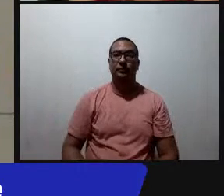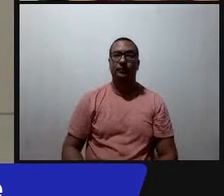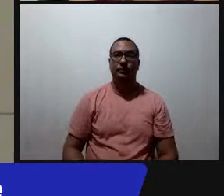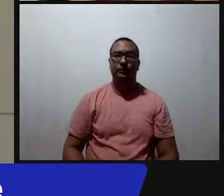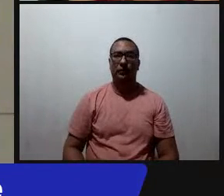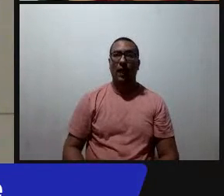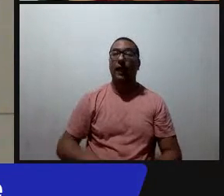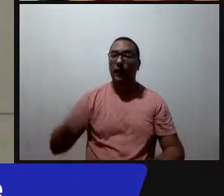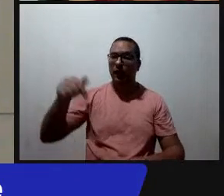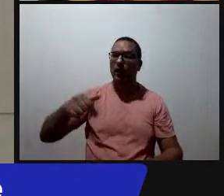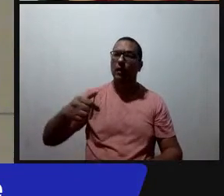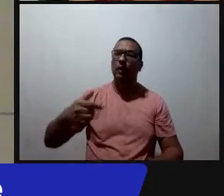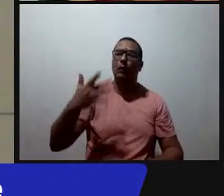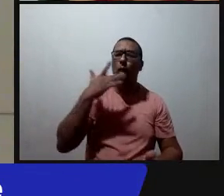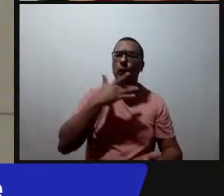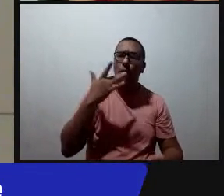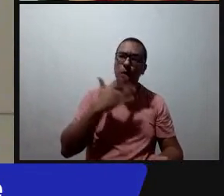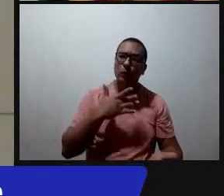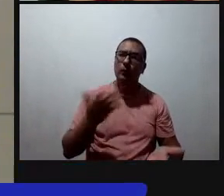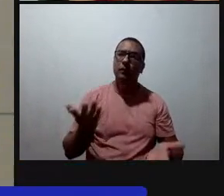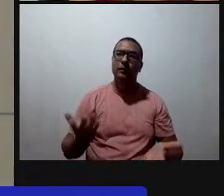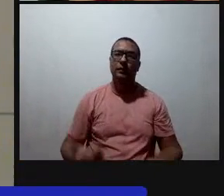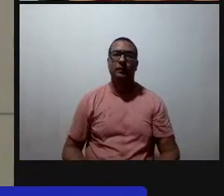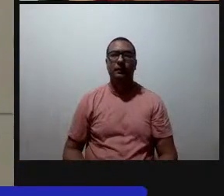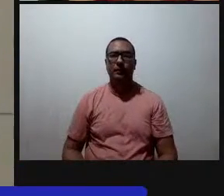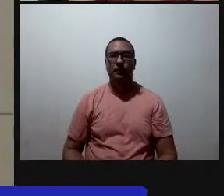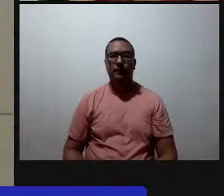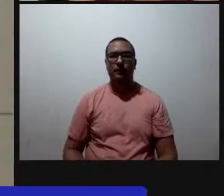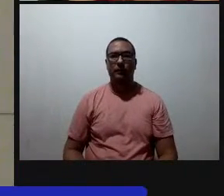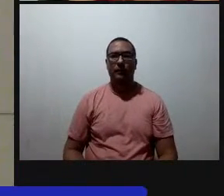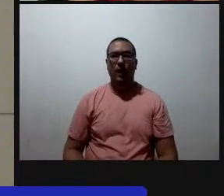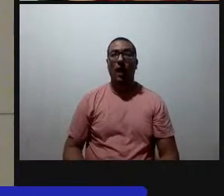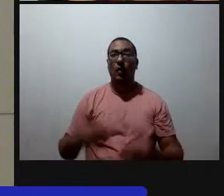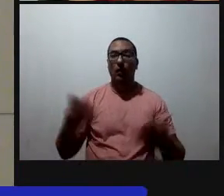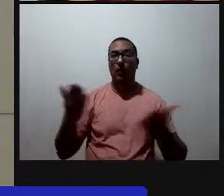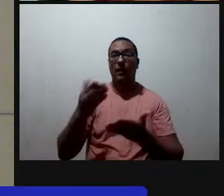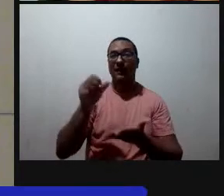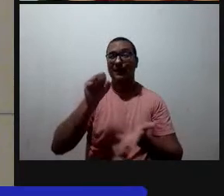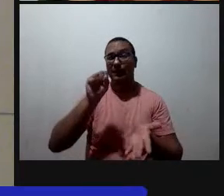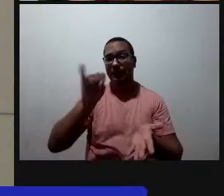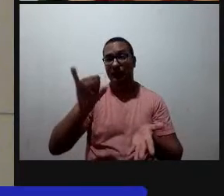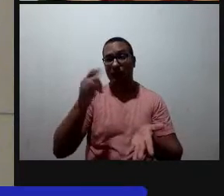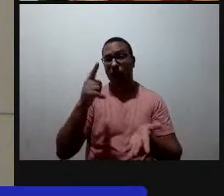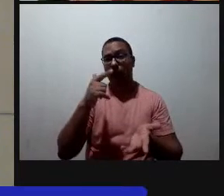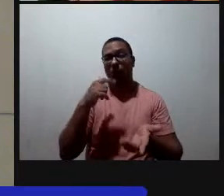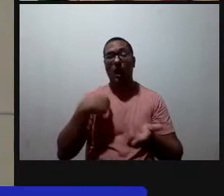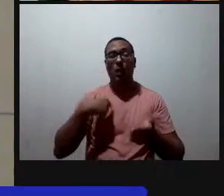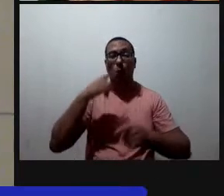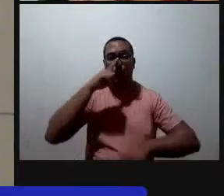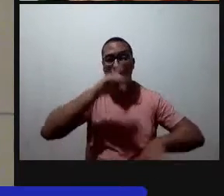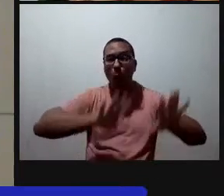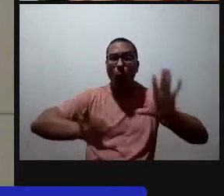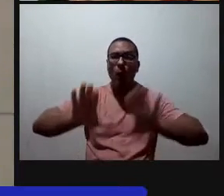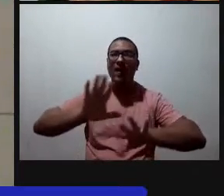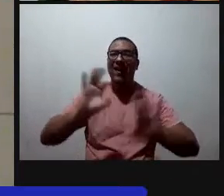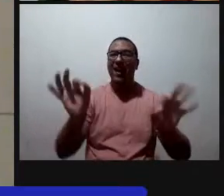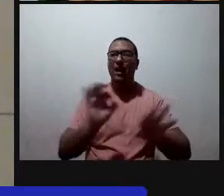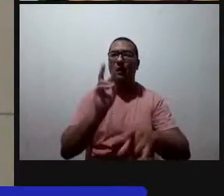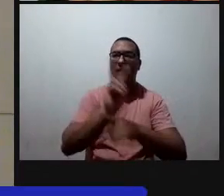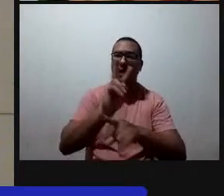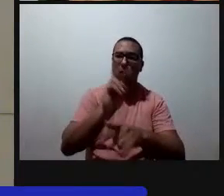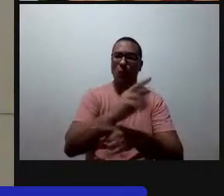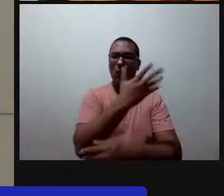clima agradável. Agora, se eu não tiver o cuidado de preservar o